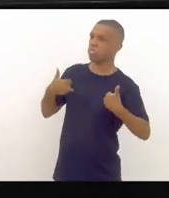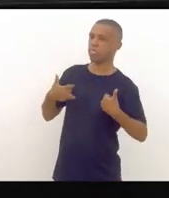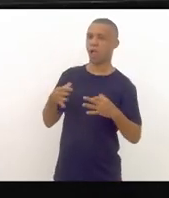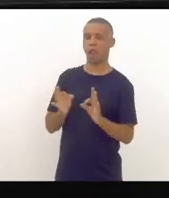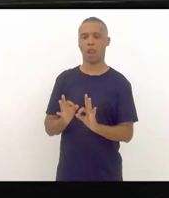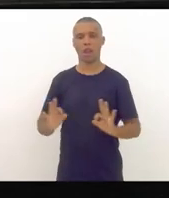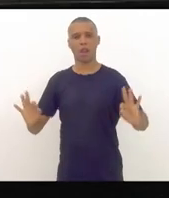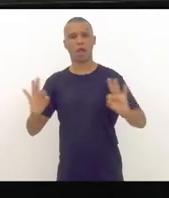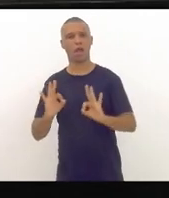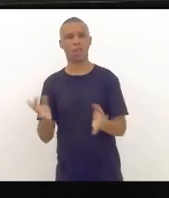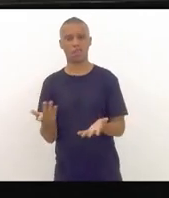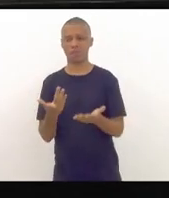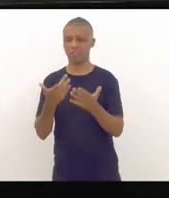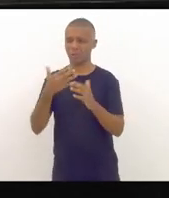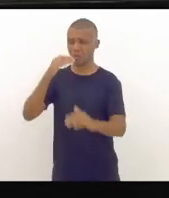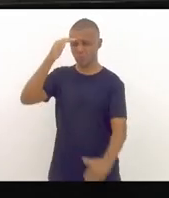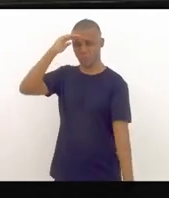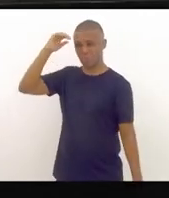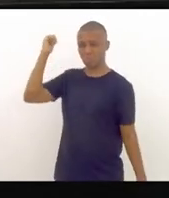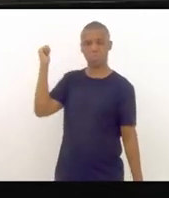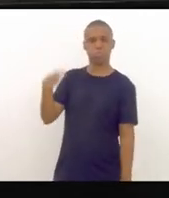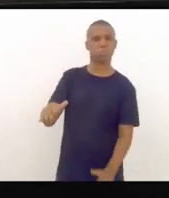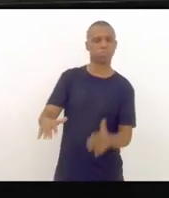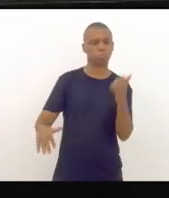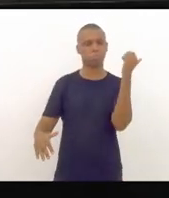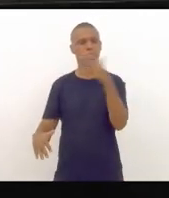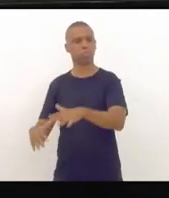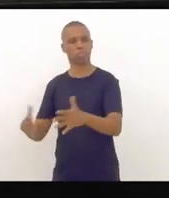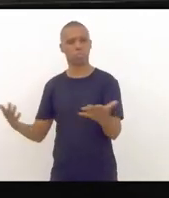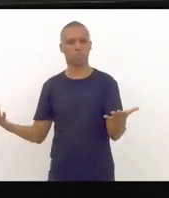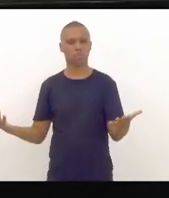não são muito bem respeitados. E